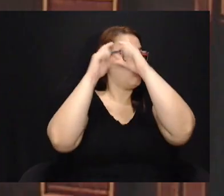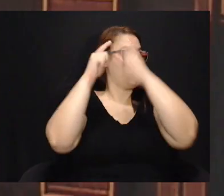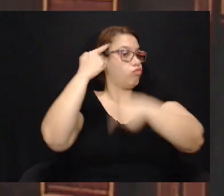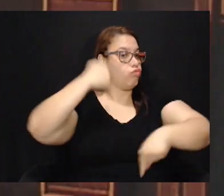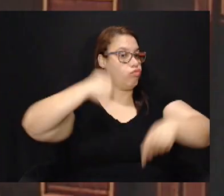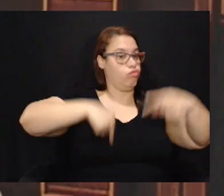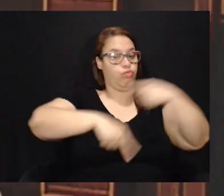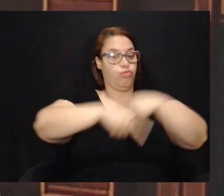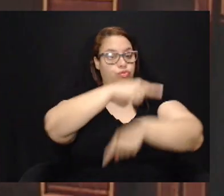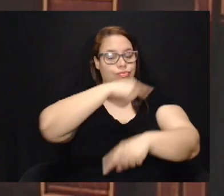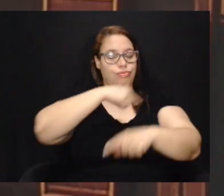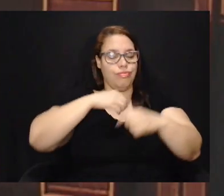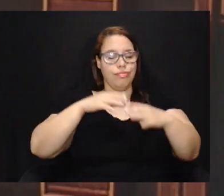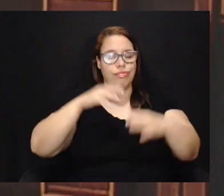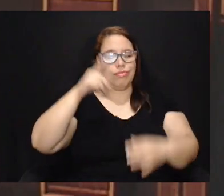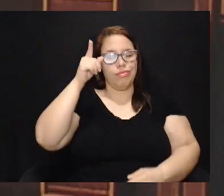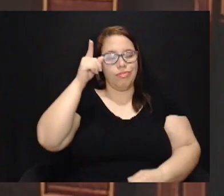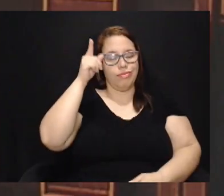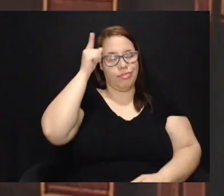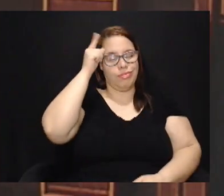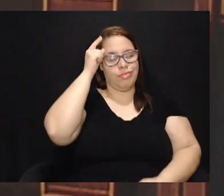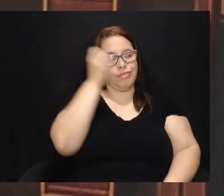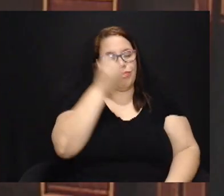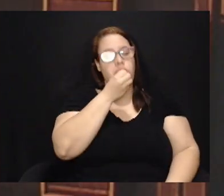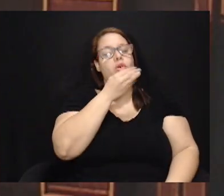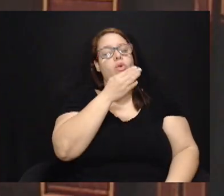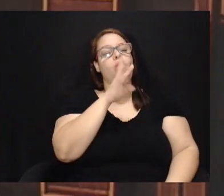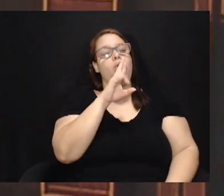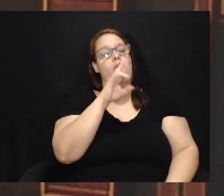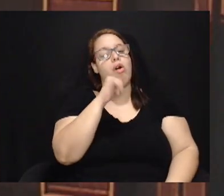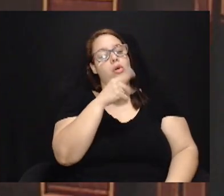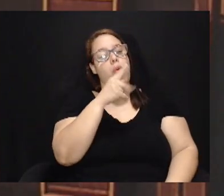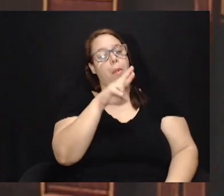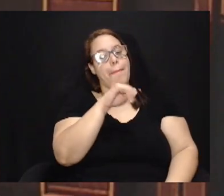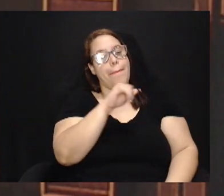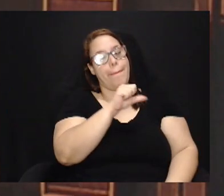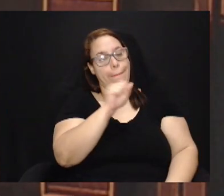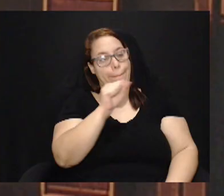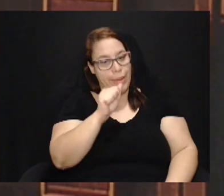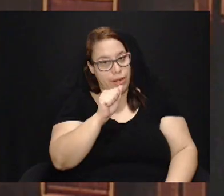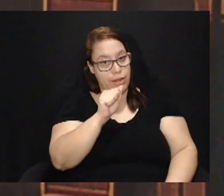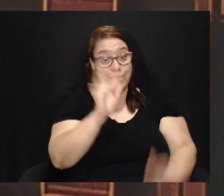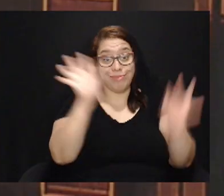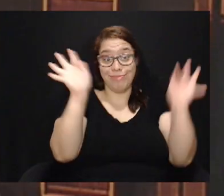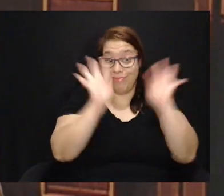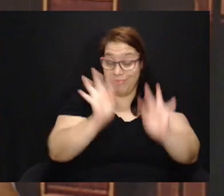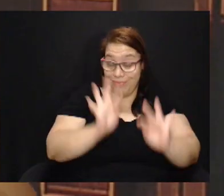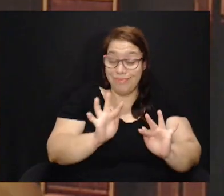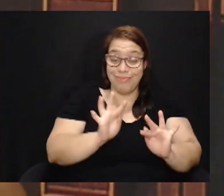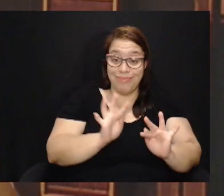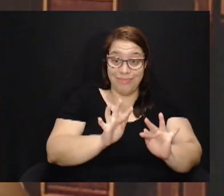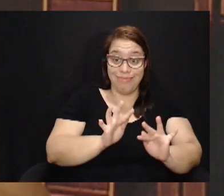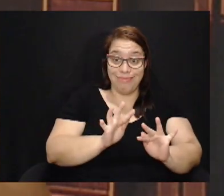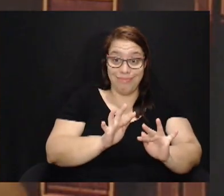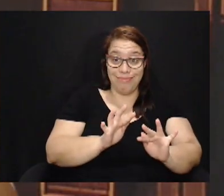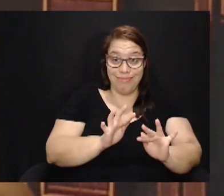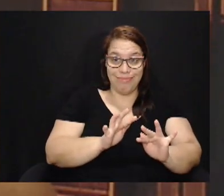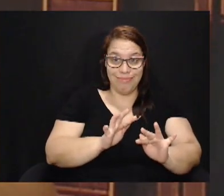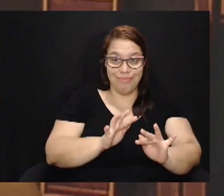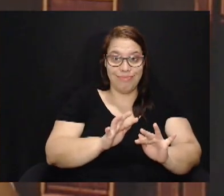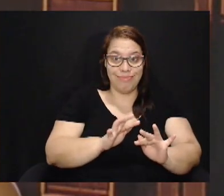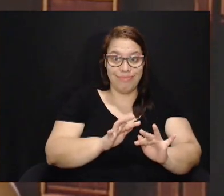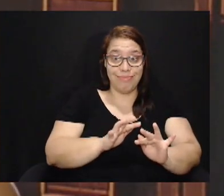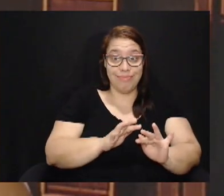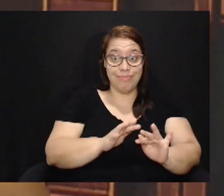recompensa, né? Aquele mesmo neurotransmissor que a gente libera em situações em que a gente está feliz, né? E isso gera um